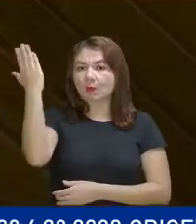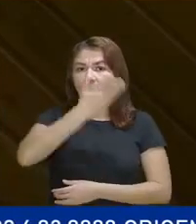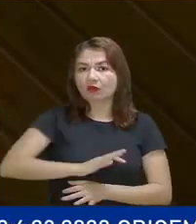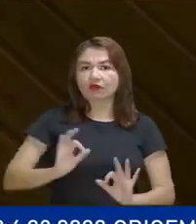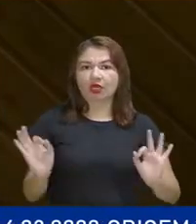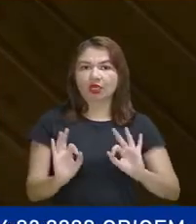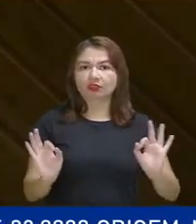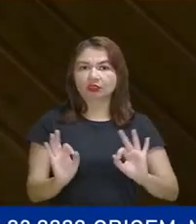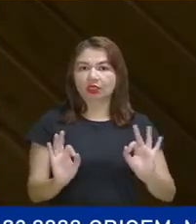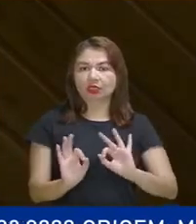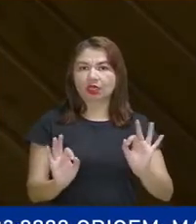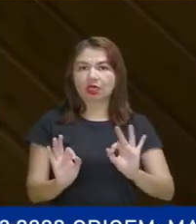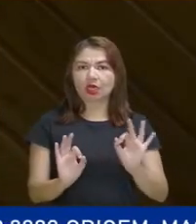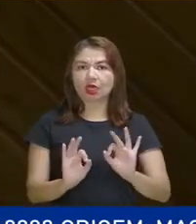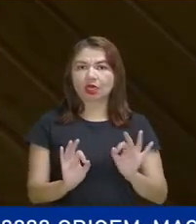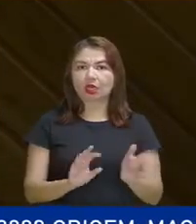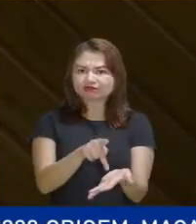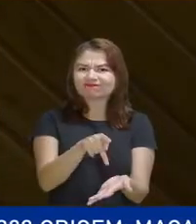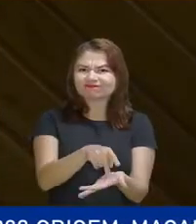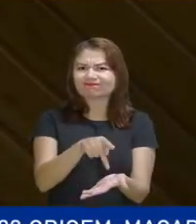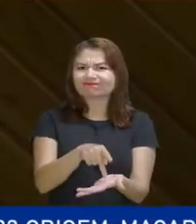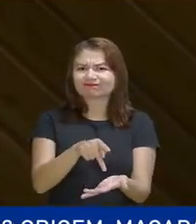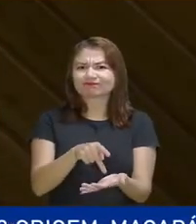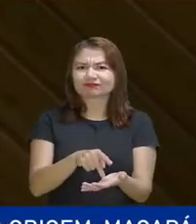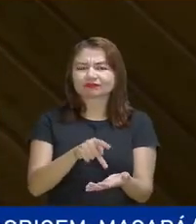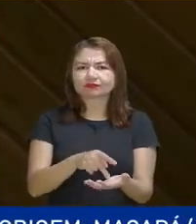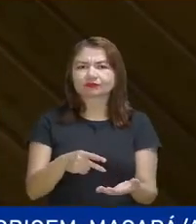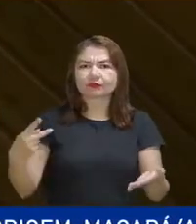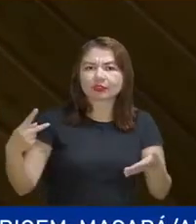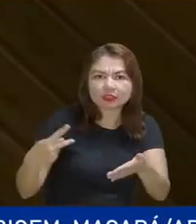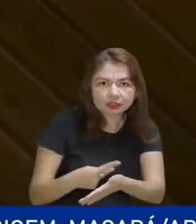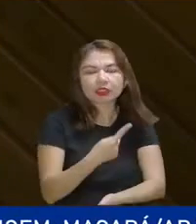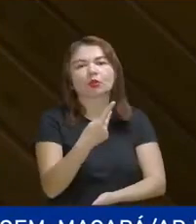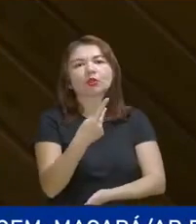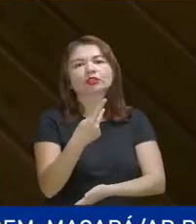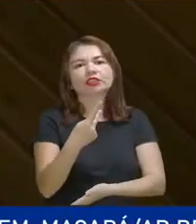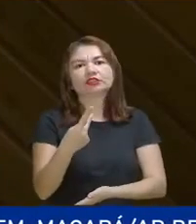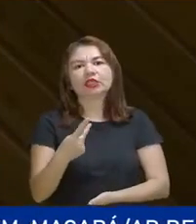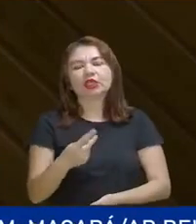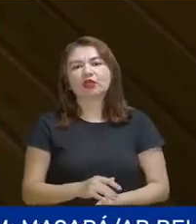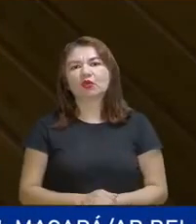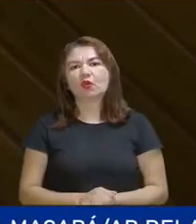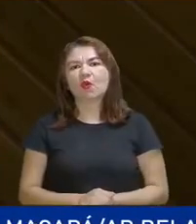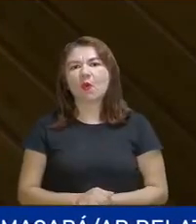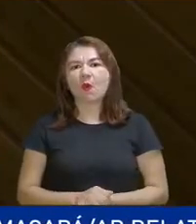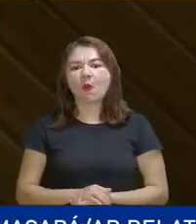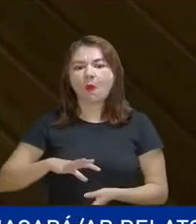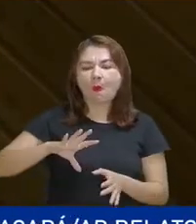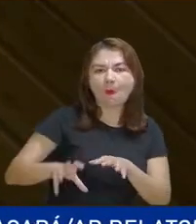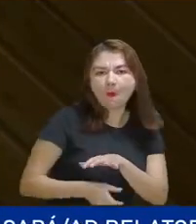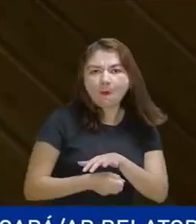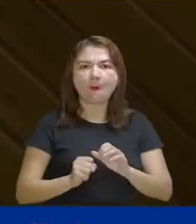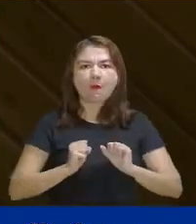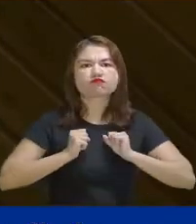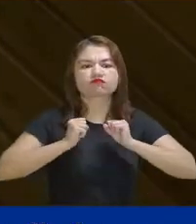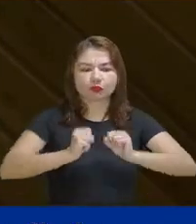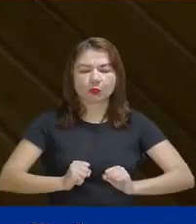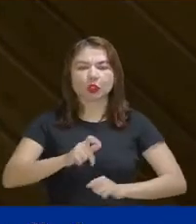provadas para que se atestasse efetivamente a ocorrência do abuso. Então, Excelência,